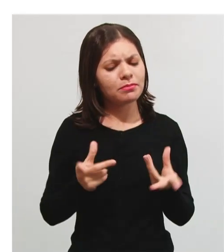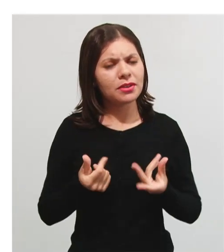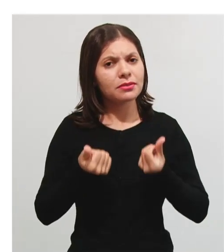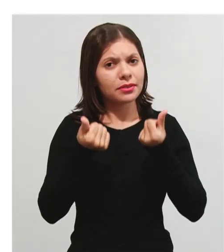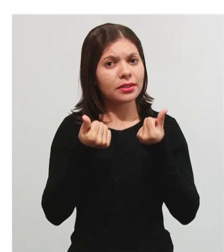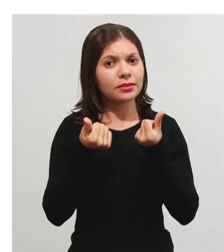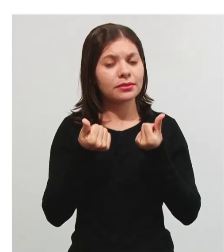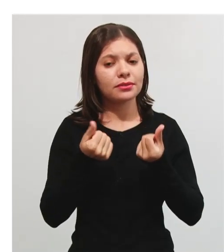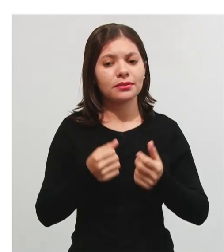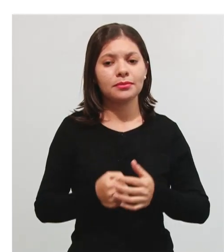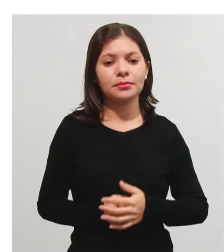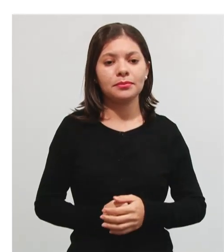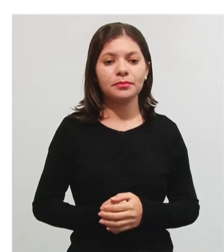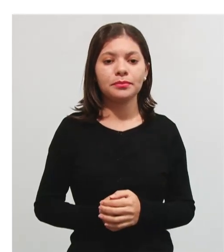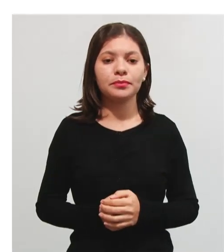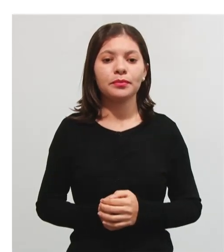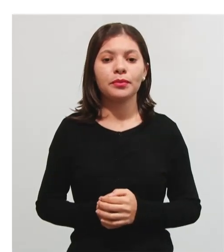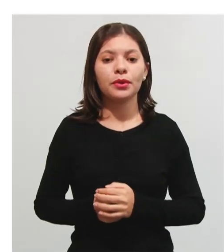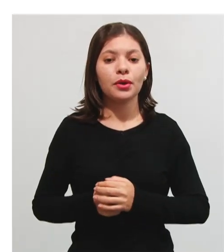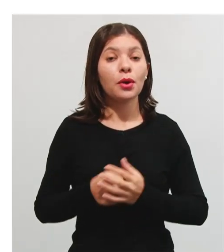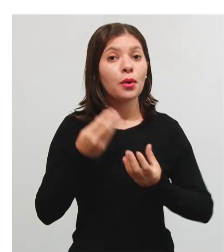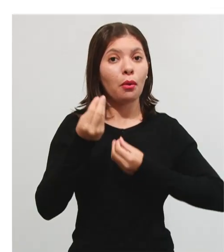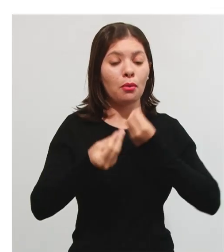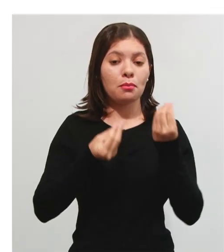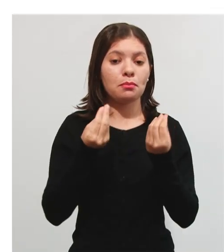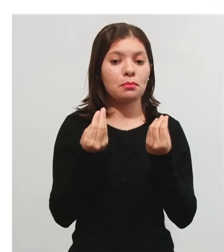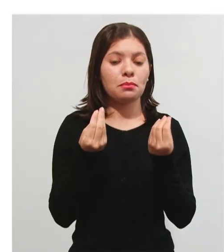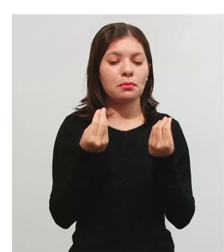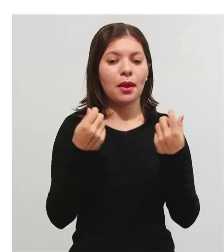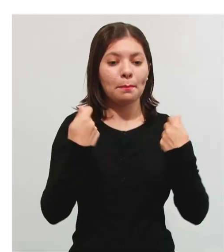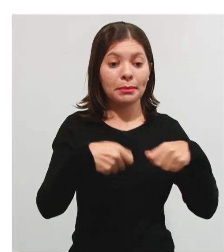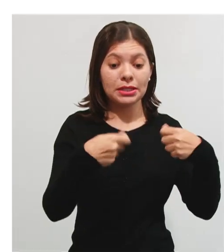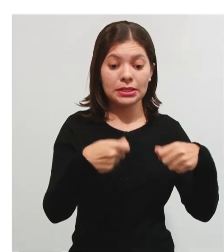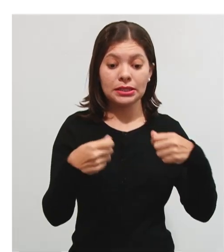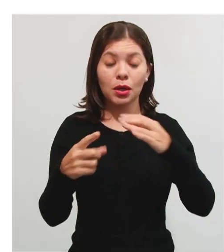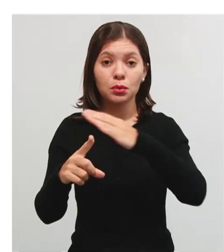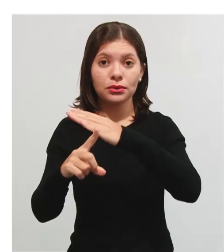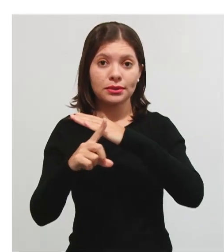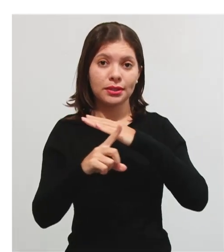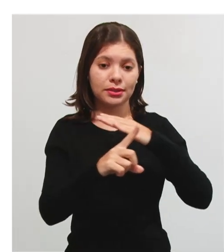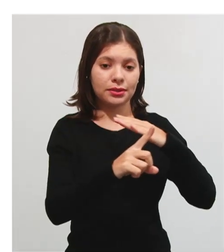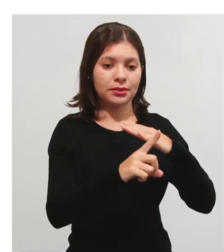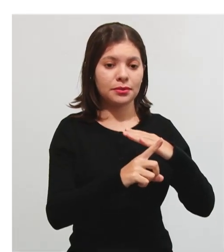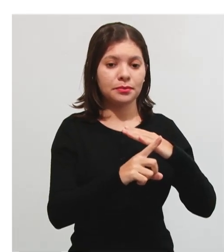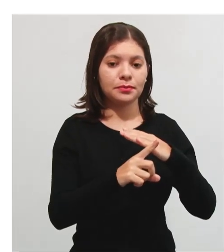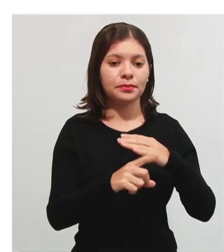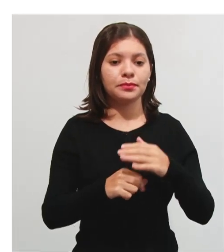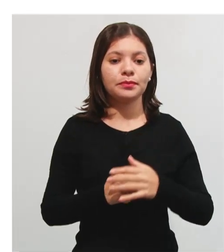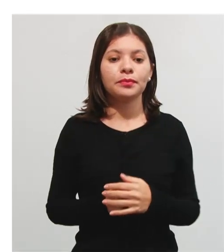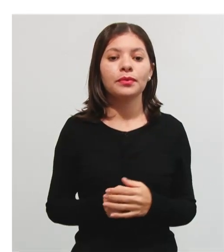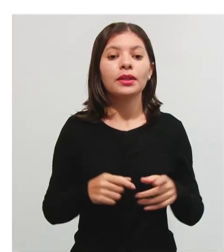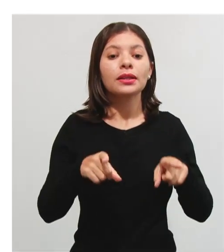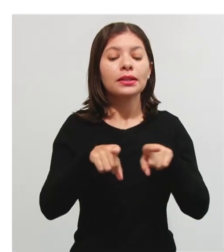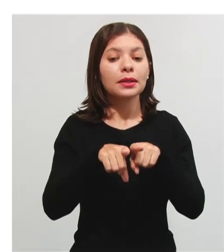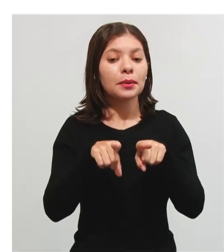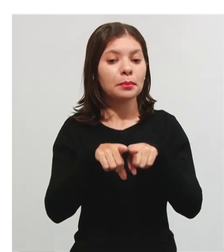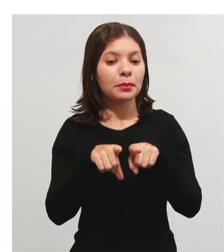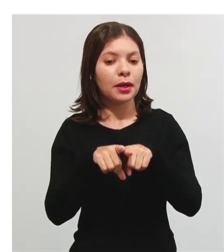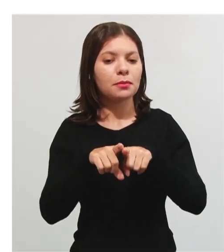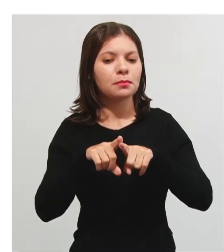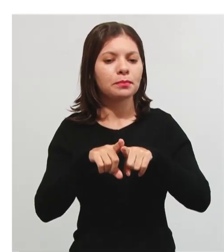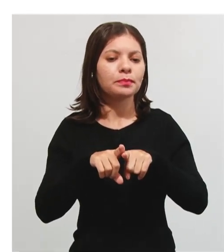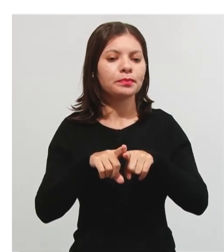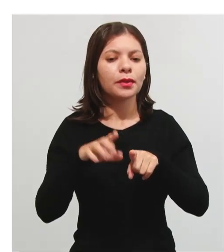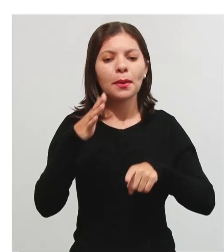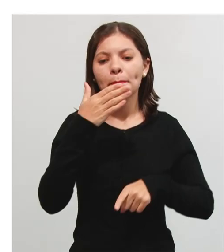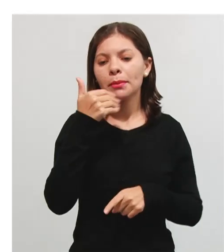adequadas, de forma a atender às necessidades dos clientes e usuários, ao mesmo tempo em que busca